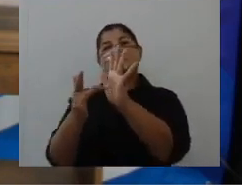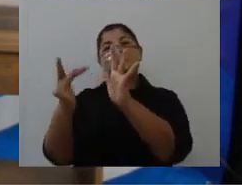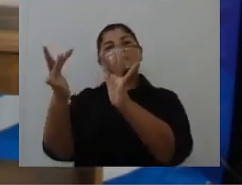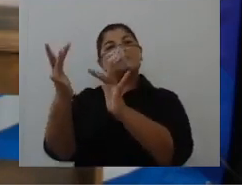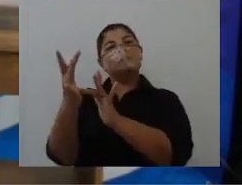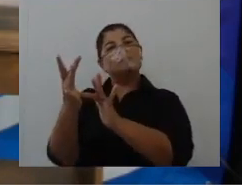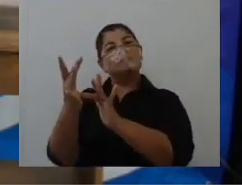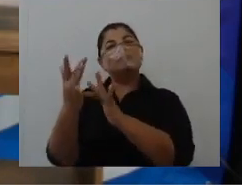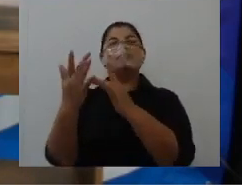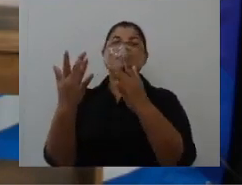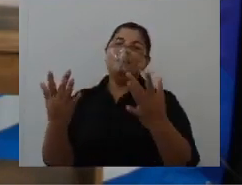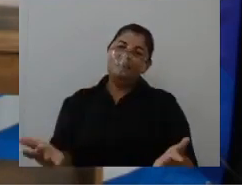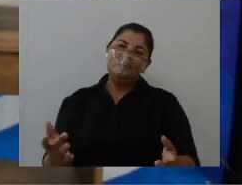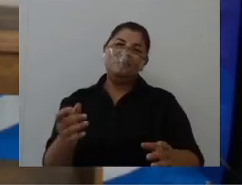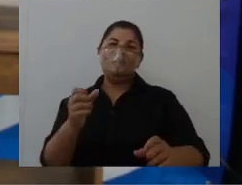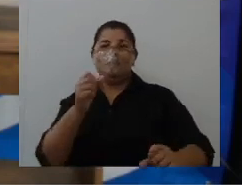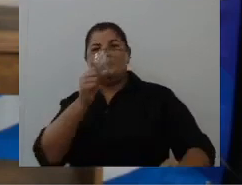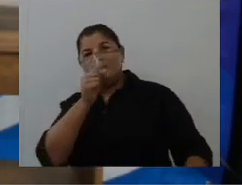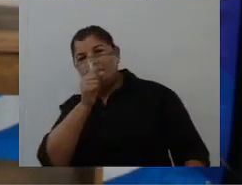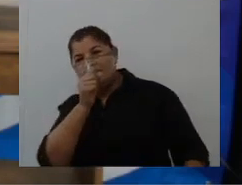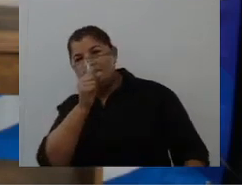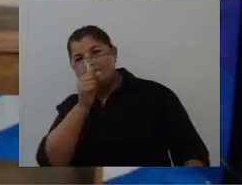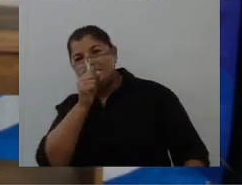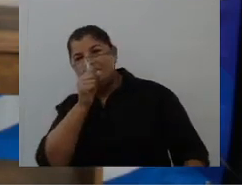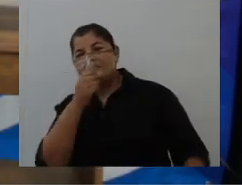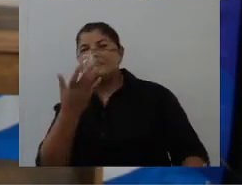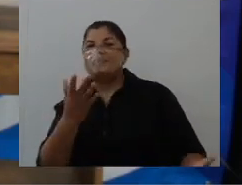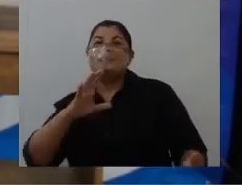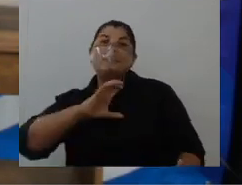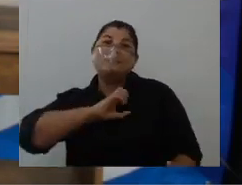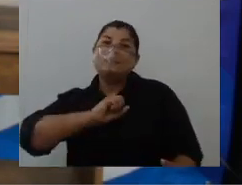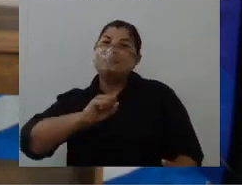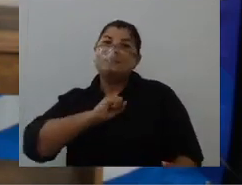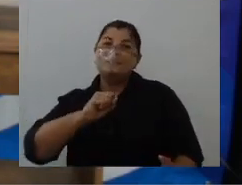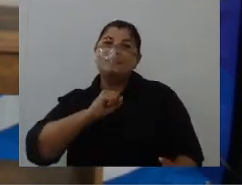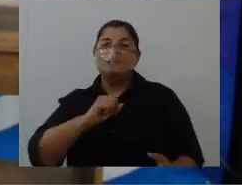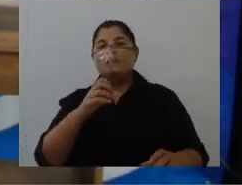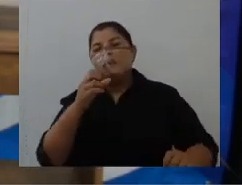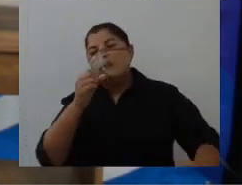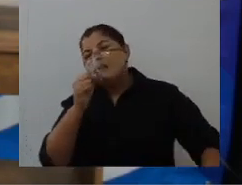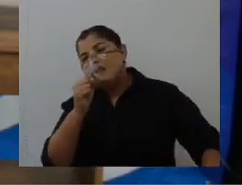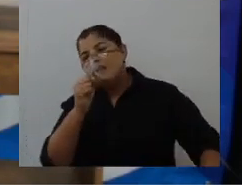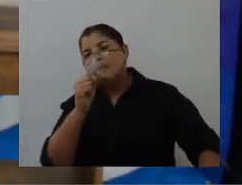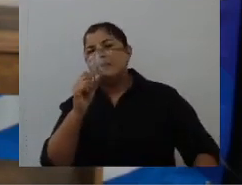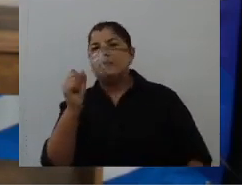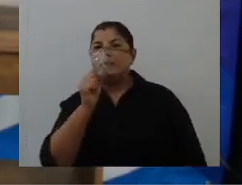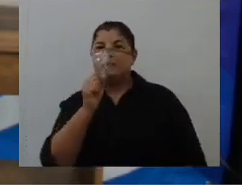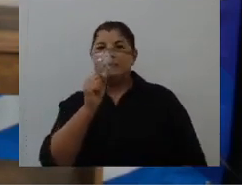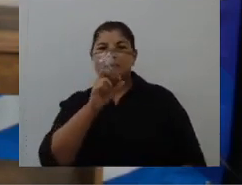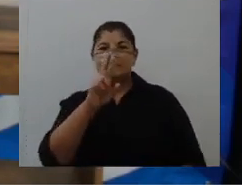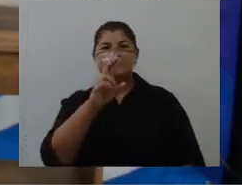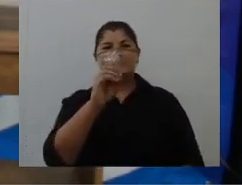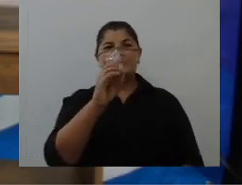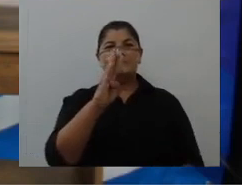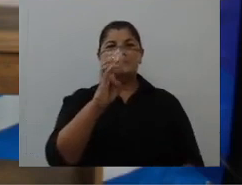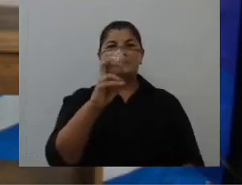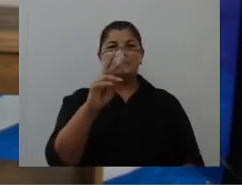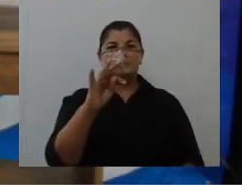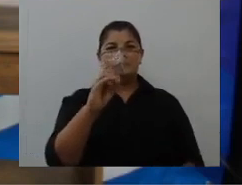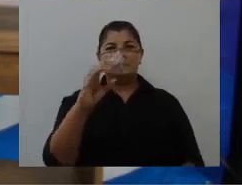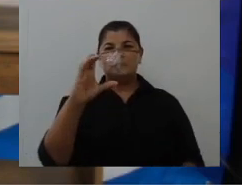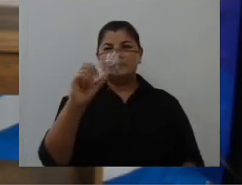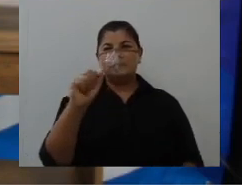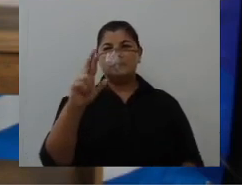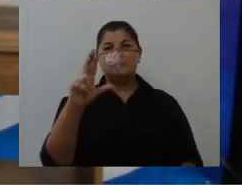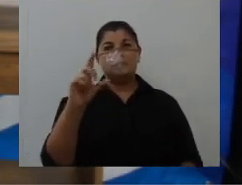de Roberto Carlos, que eu adoro. Eu adoro Roberto Carlos. Então perceba, eu fiz uma descrição a partir das características do